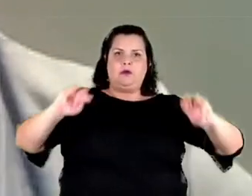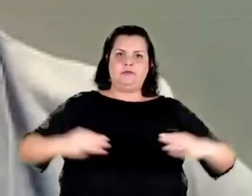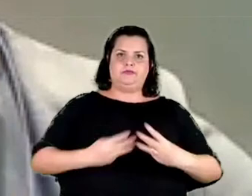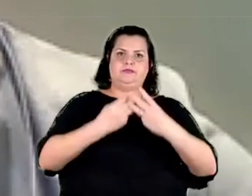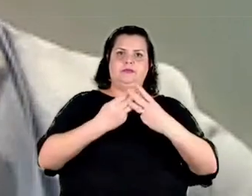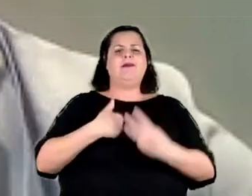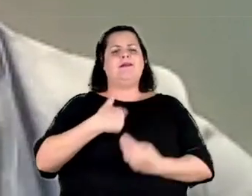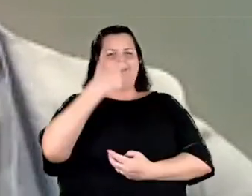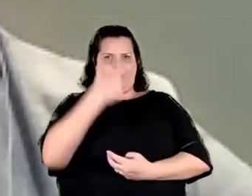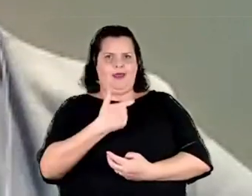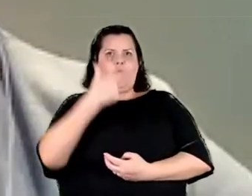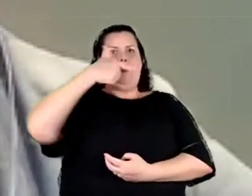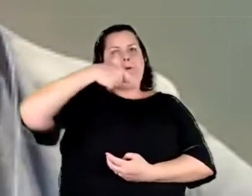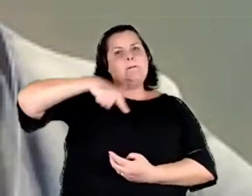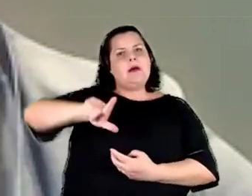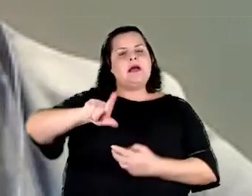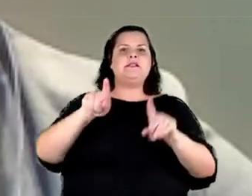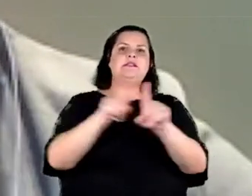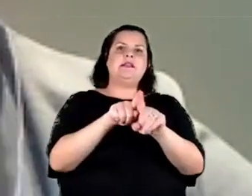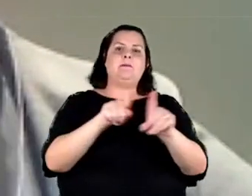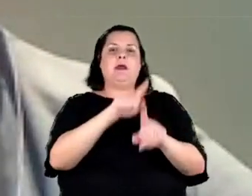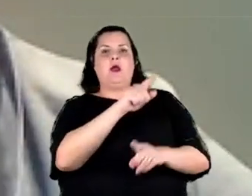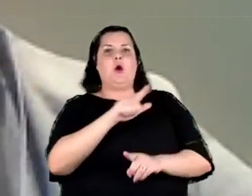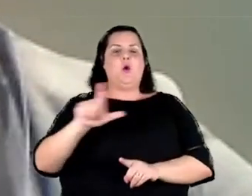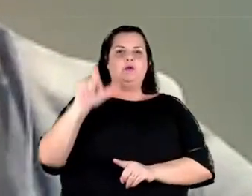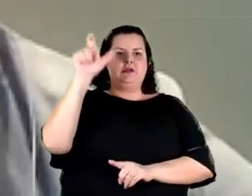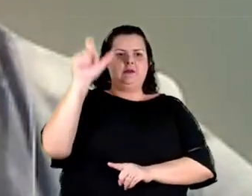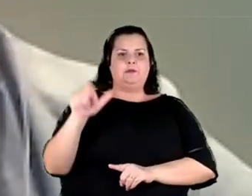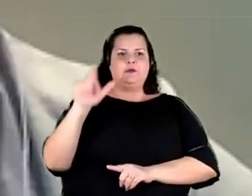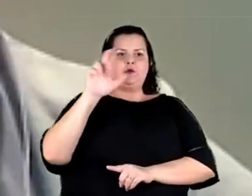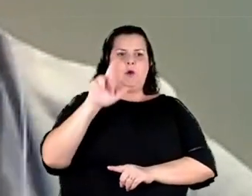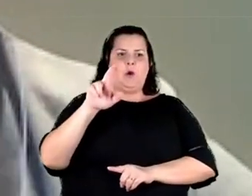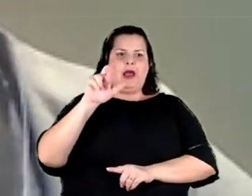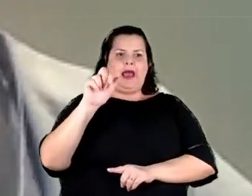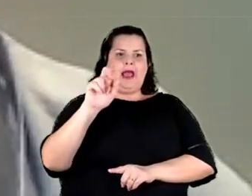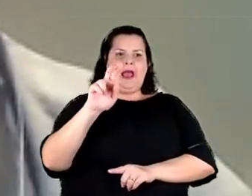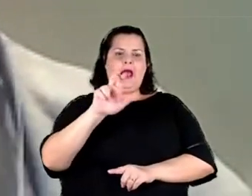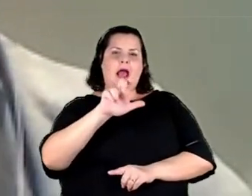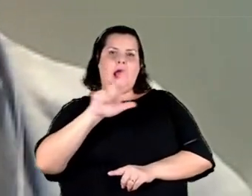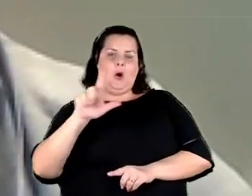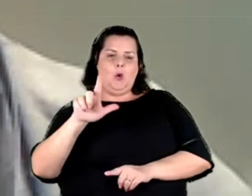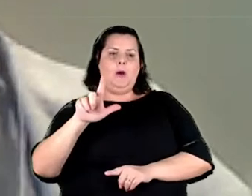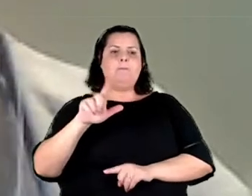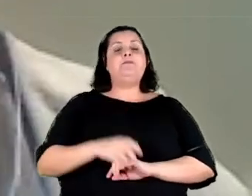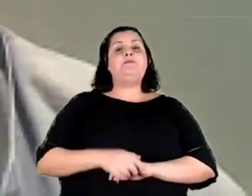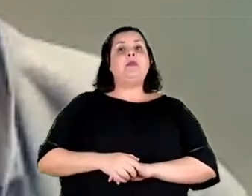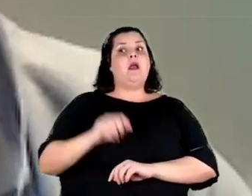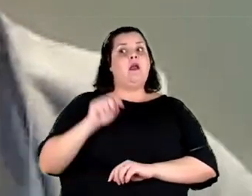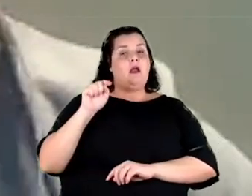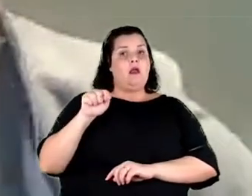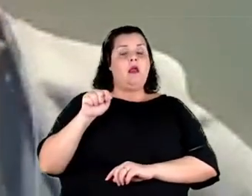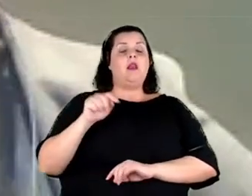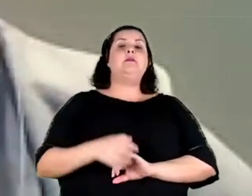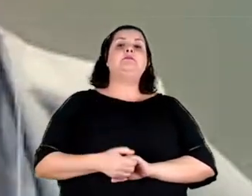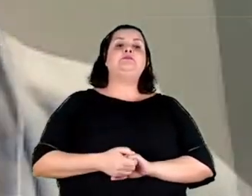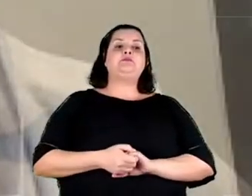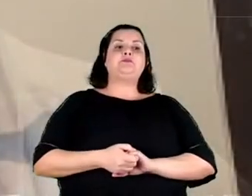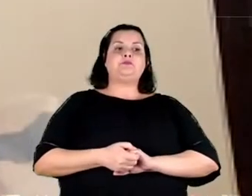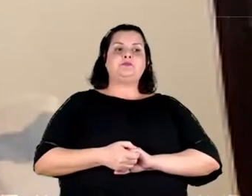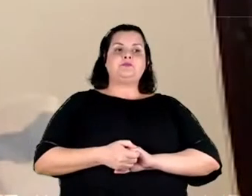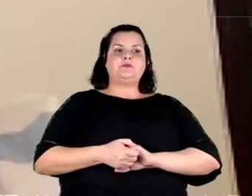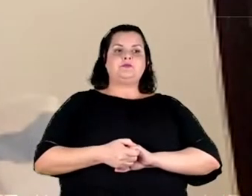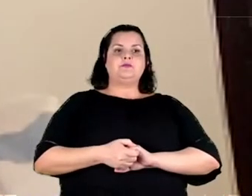presença de outro debatador, o senhor Raul Cesar Gottlieb. Raul Cesar Gottlieb